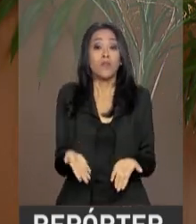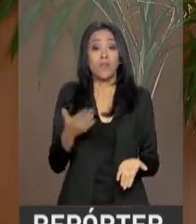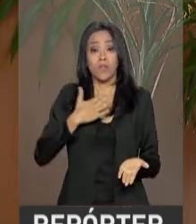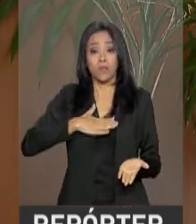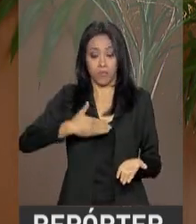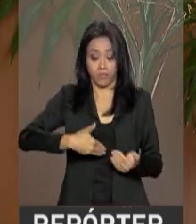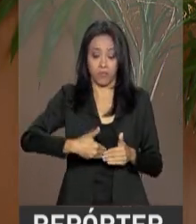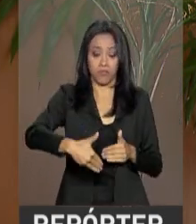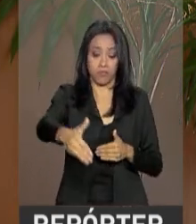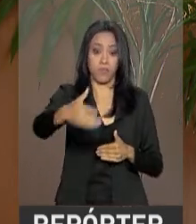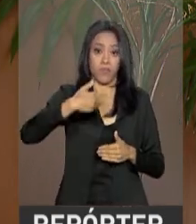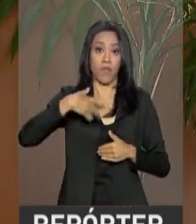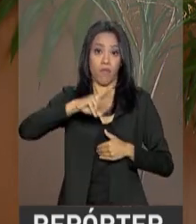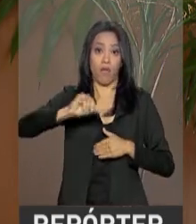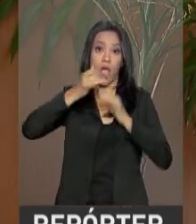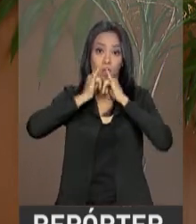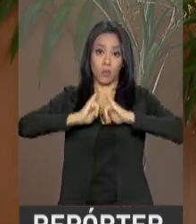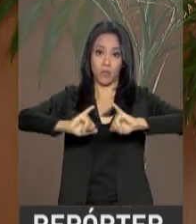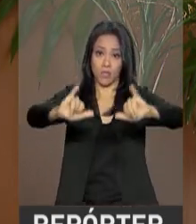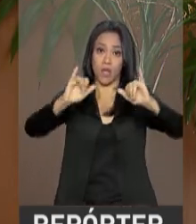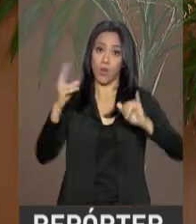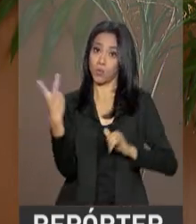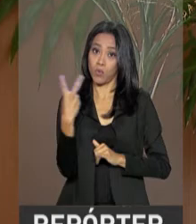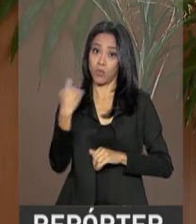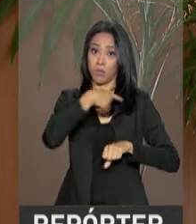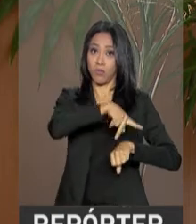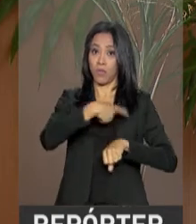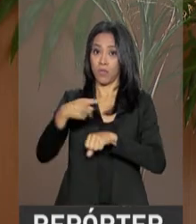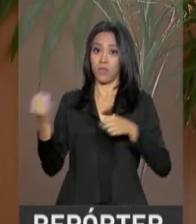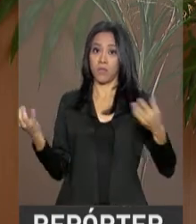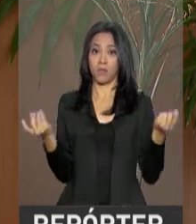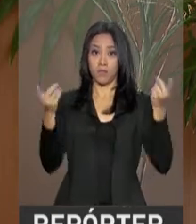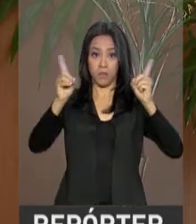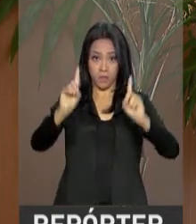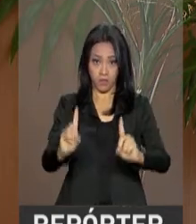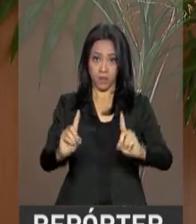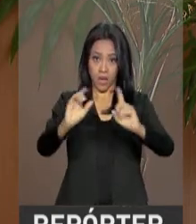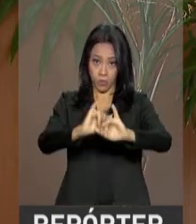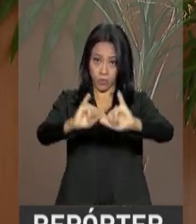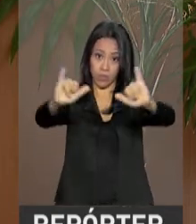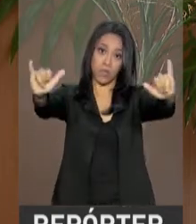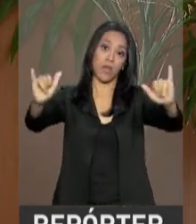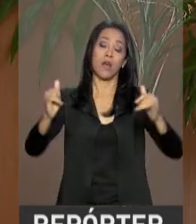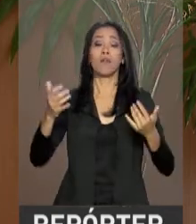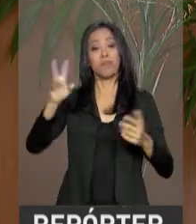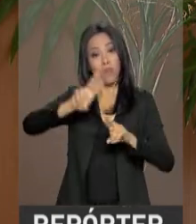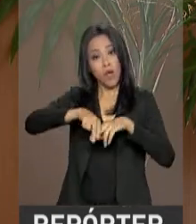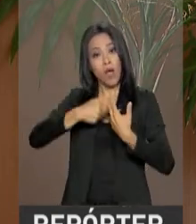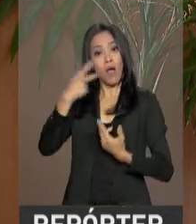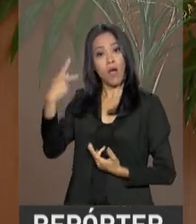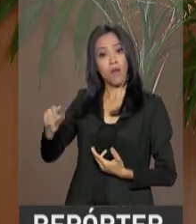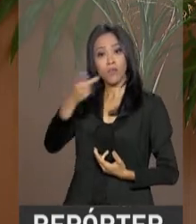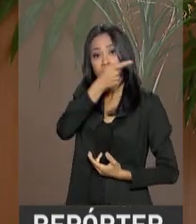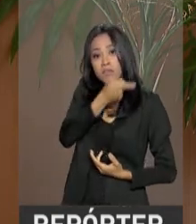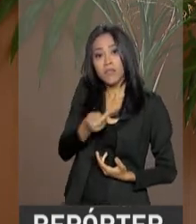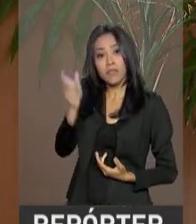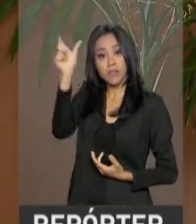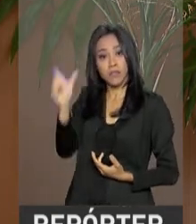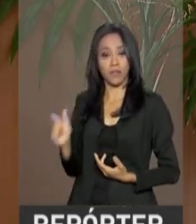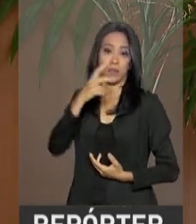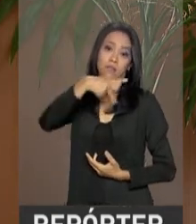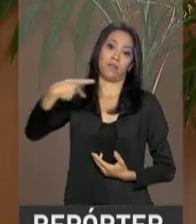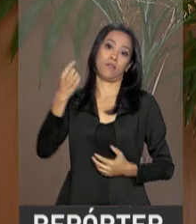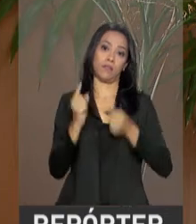por ocasião dos dois países anunciaram por ocasião da visita do presidente pinheiro é a negociação